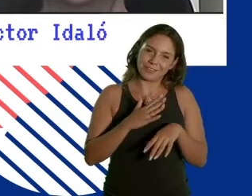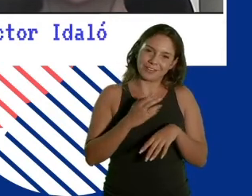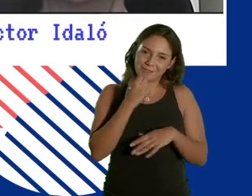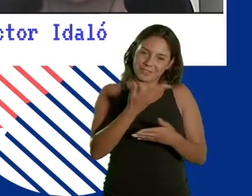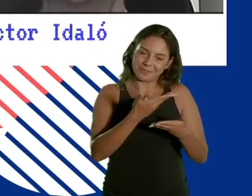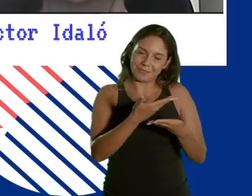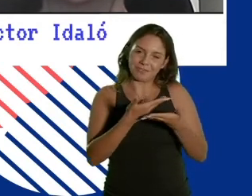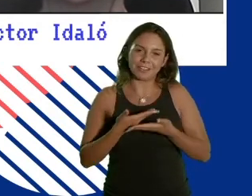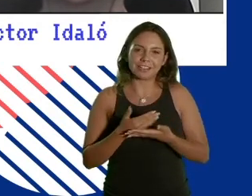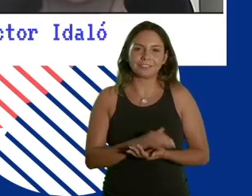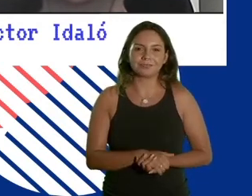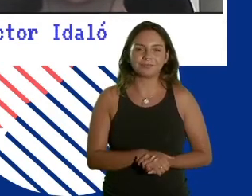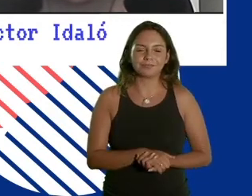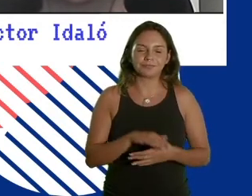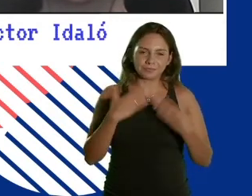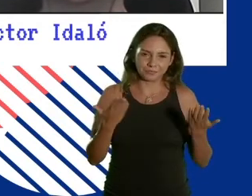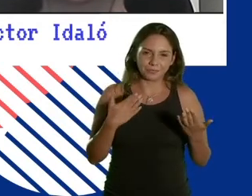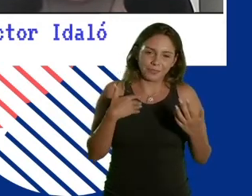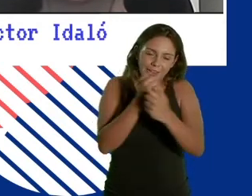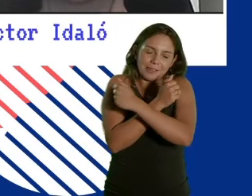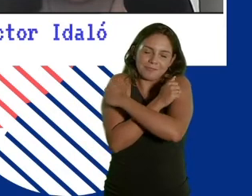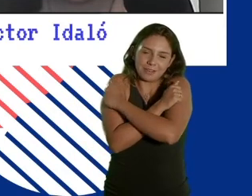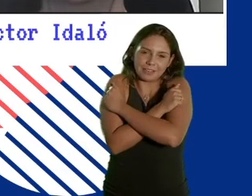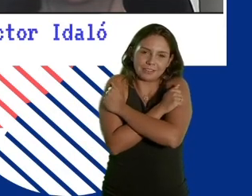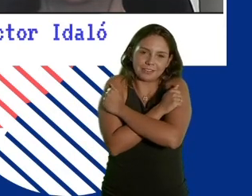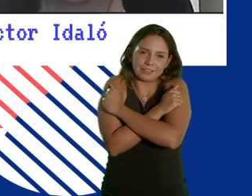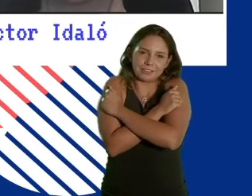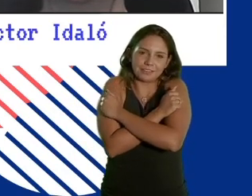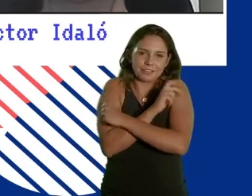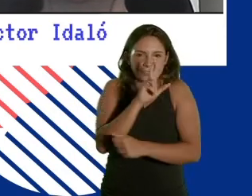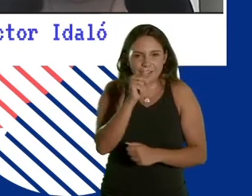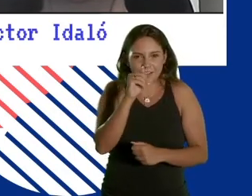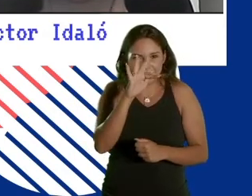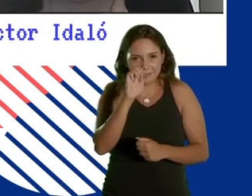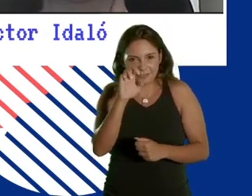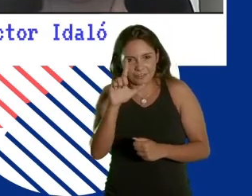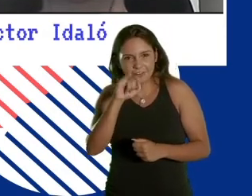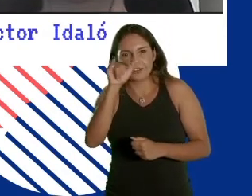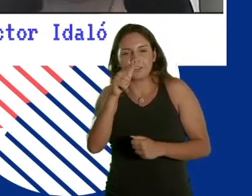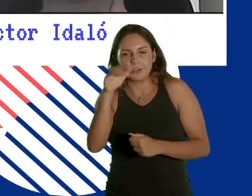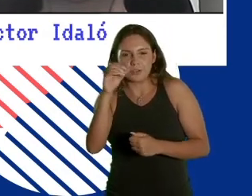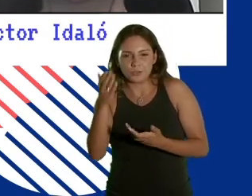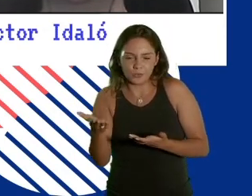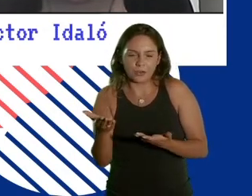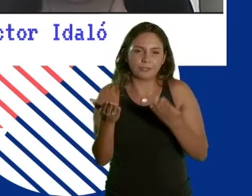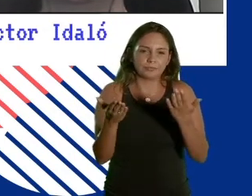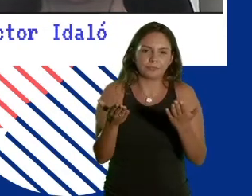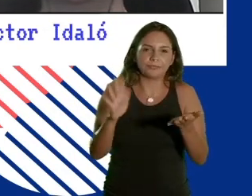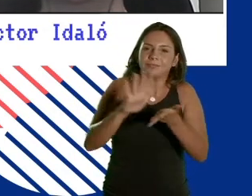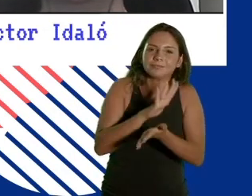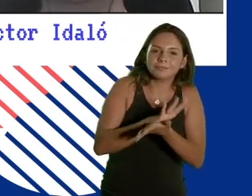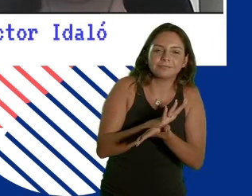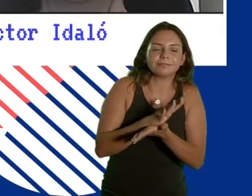bem-vinda. Então, eu abraço o Rafael, o João Vitor,